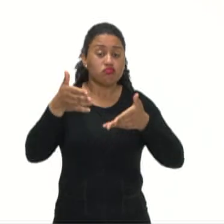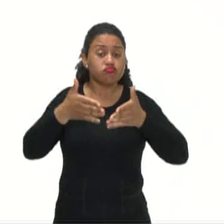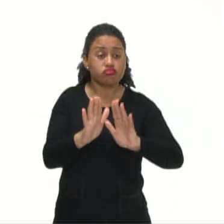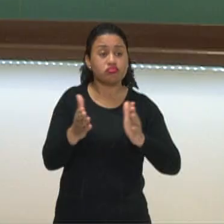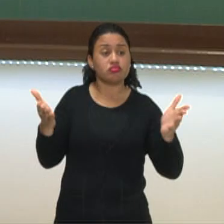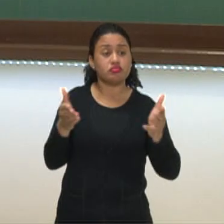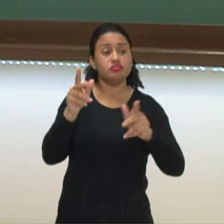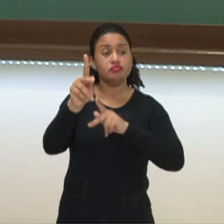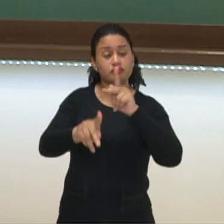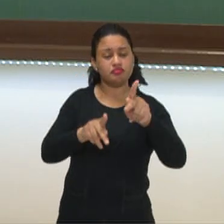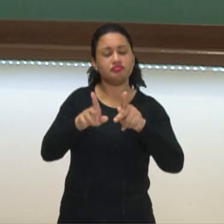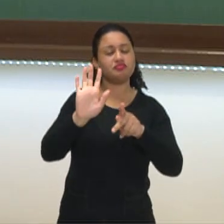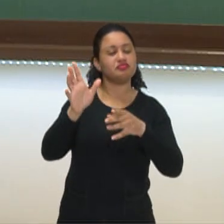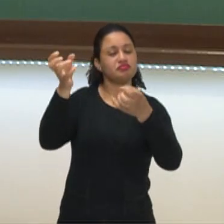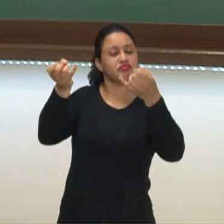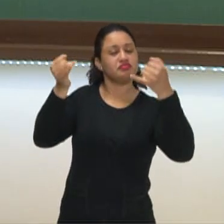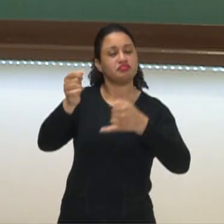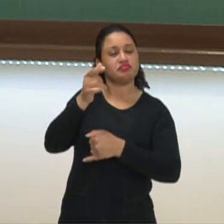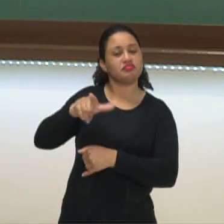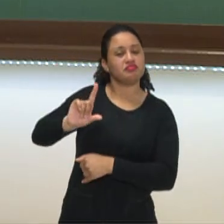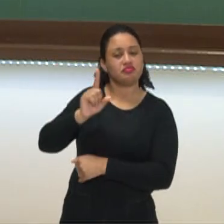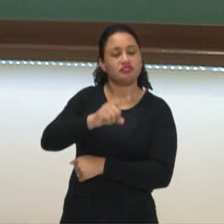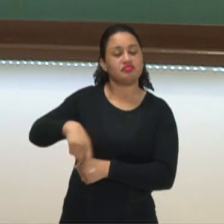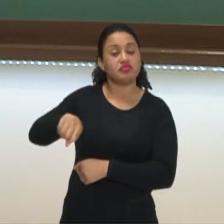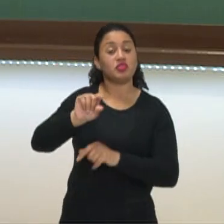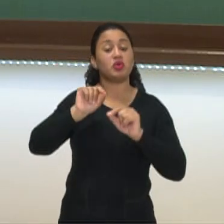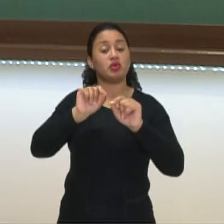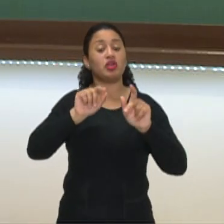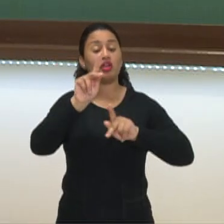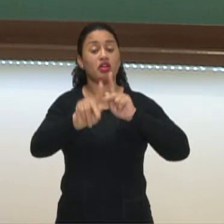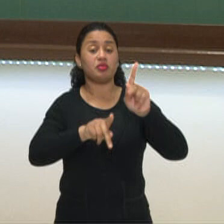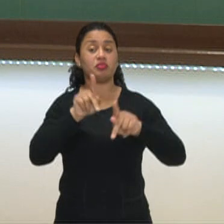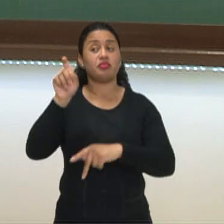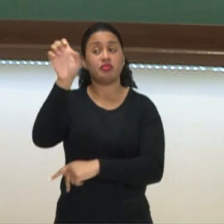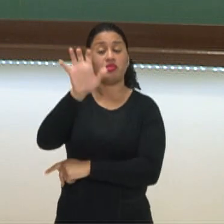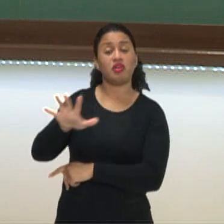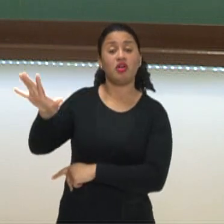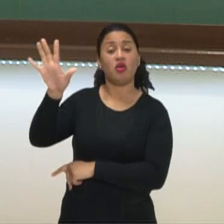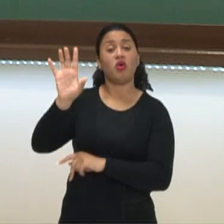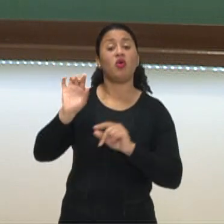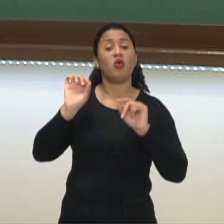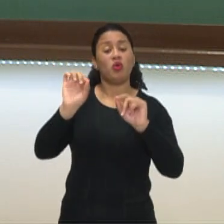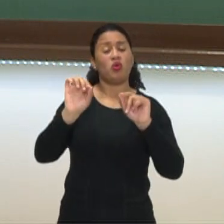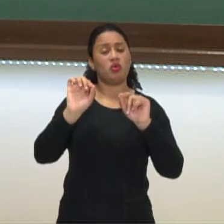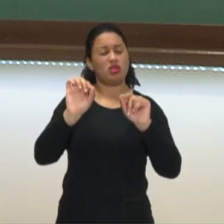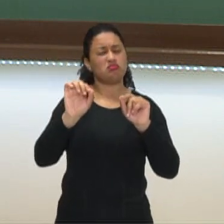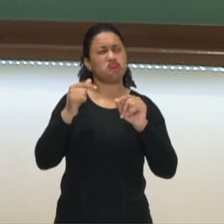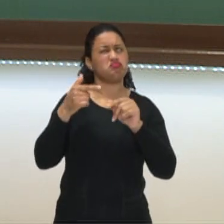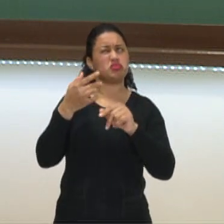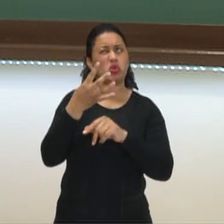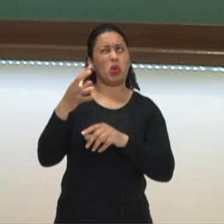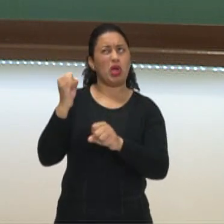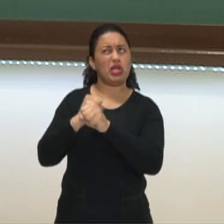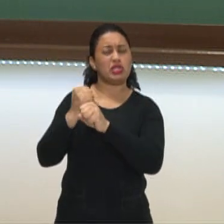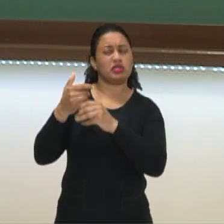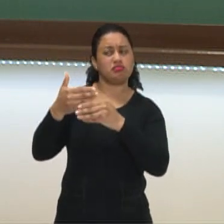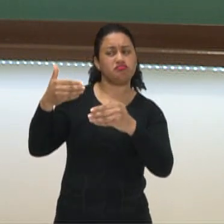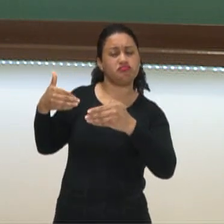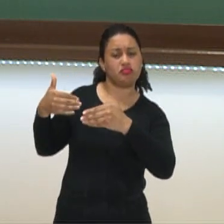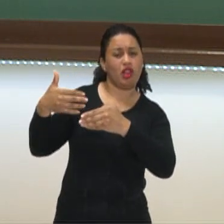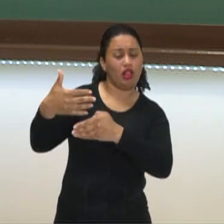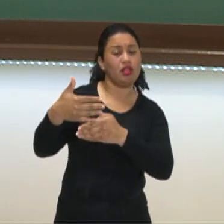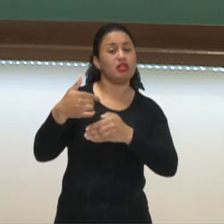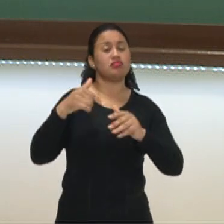população. É aquilo que eu havia falado antes, né? A população europeia, bem dizer, nos últimos 40 anos, ela tem